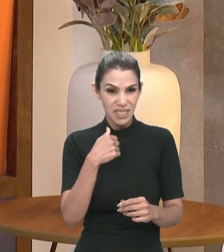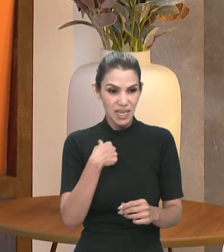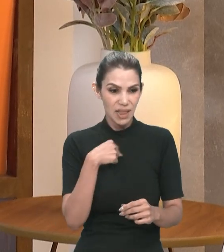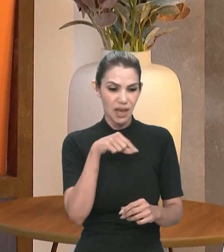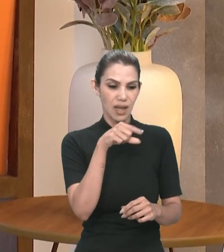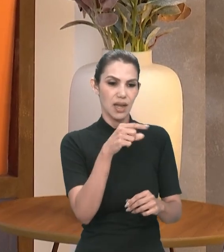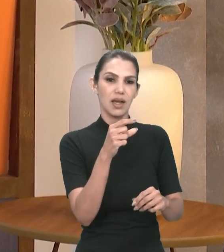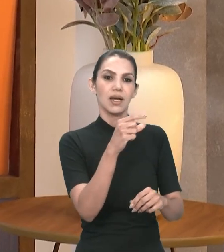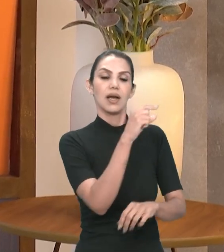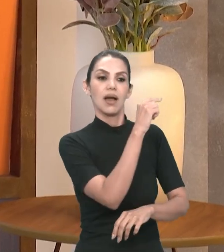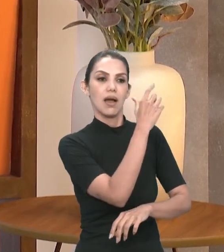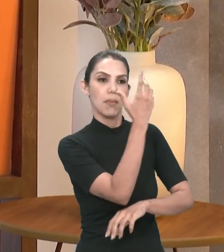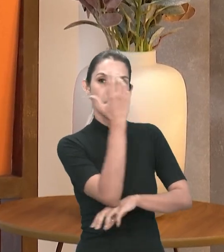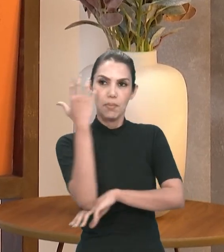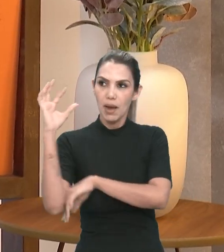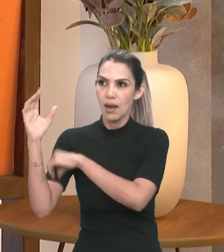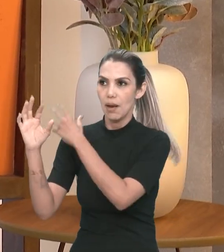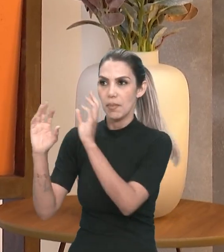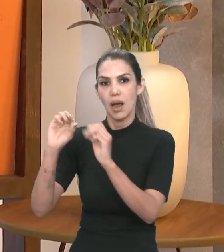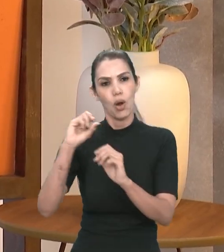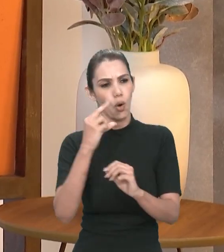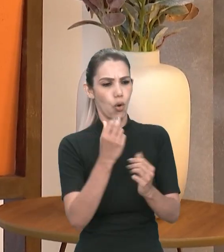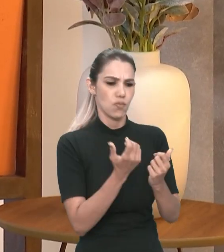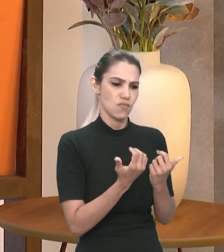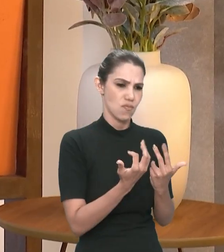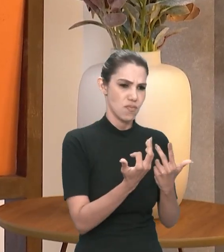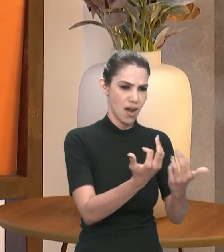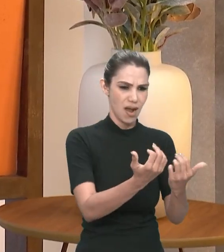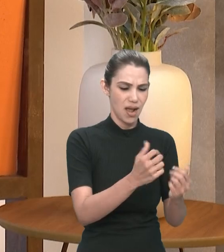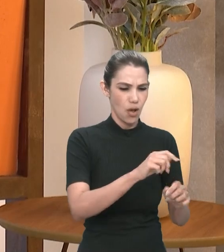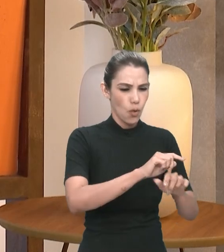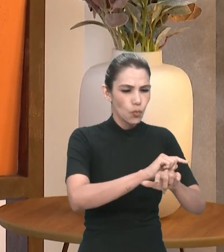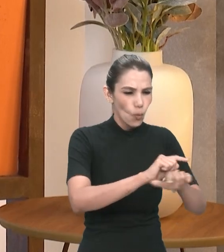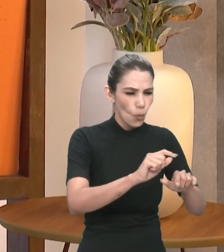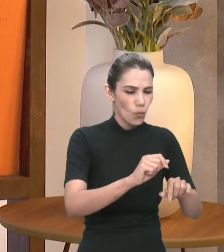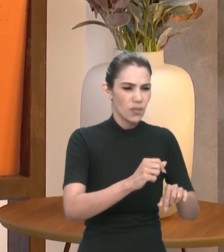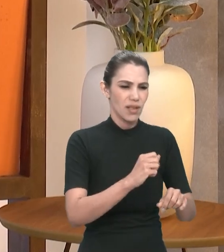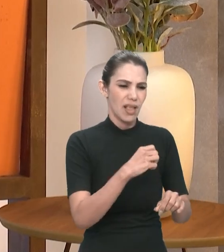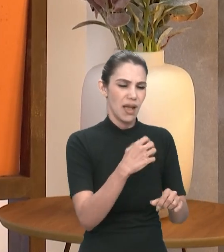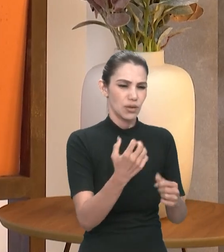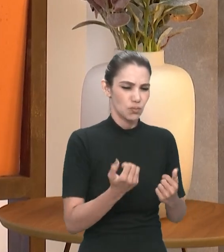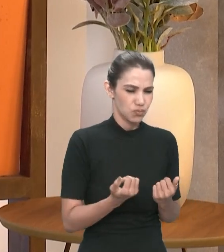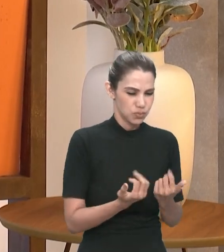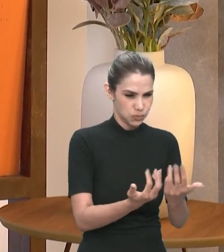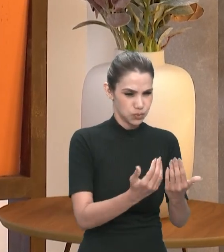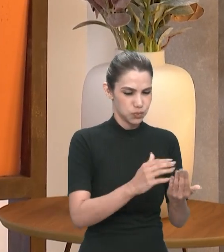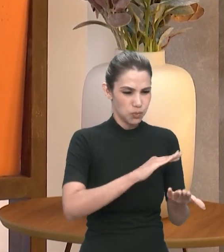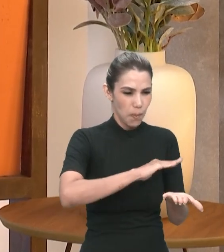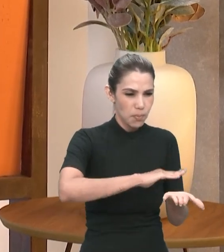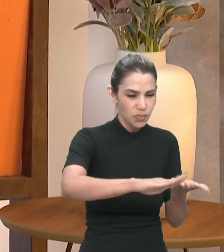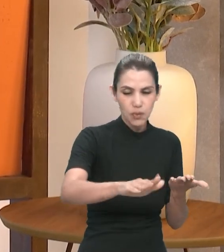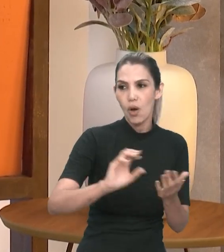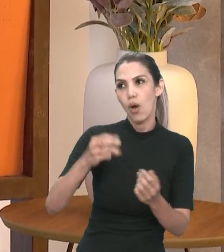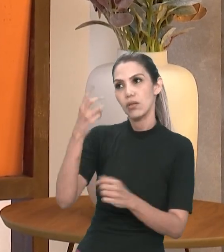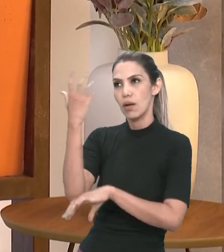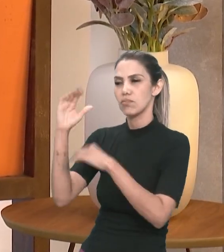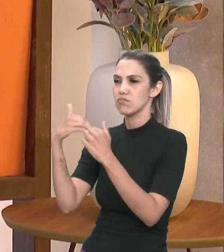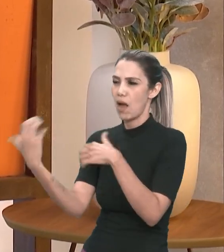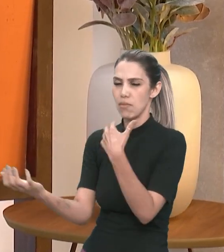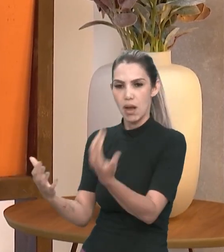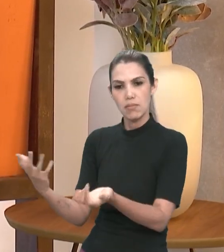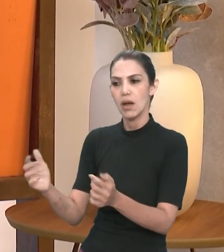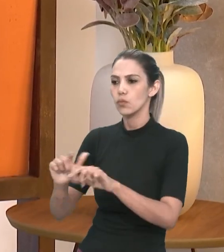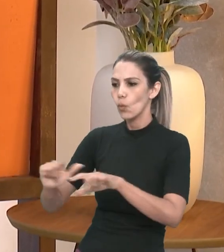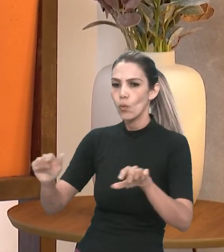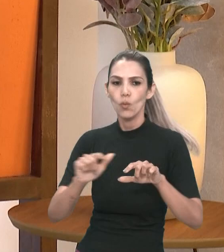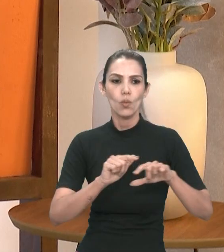espécies, quando a gente desmata essas espécies de plantas, a gente acaba tendo uma diminuição na riqueza e na abundância de espécies de roedores.